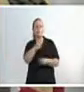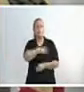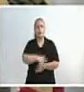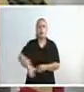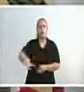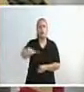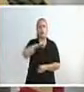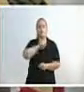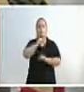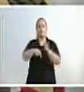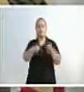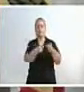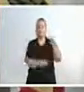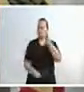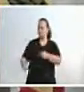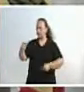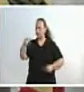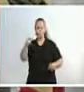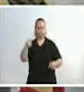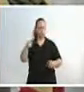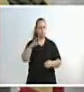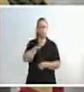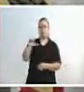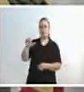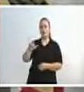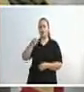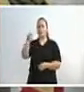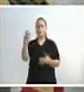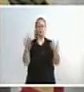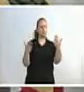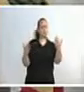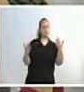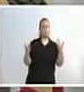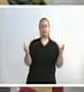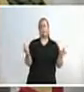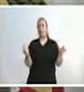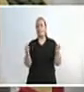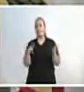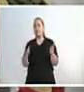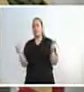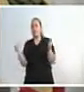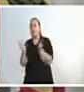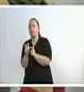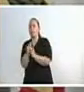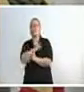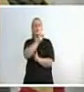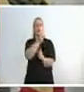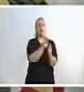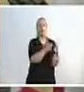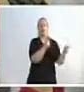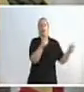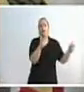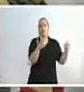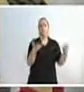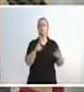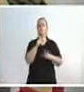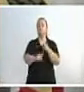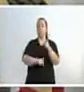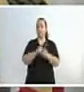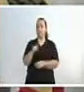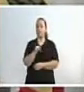a disparidade que existe entre Blumenau e outras cidades que, com a falta de policiais. É um trabalho